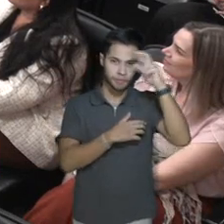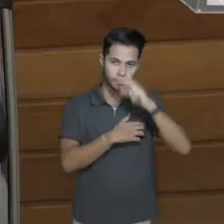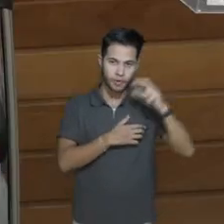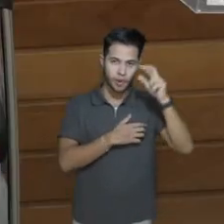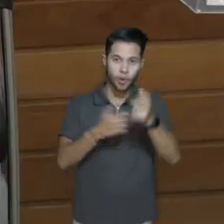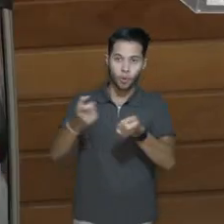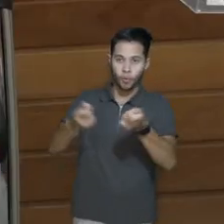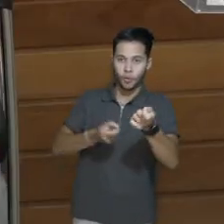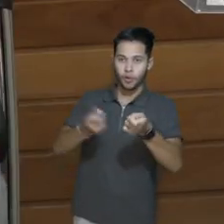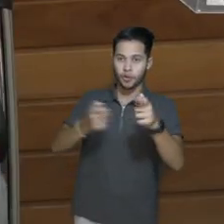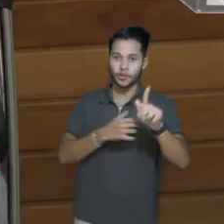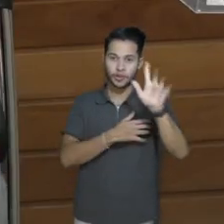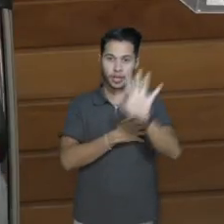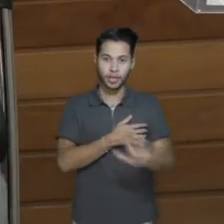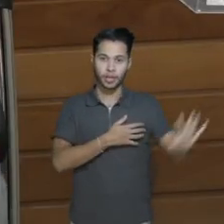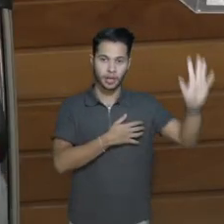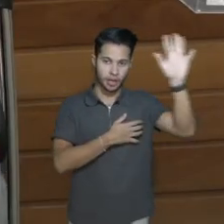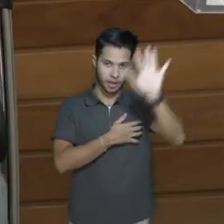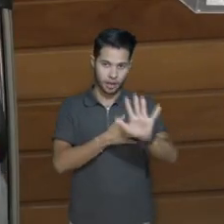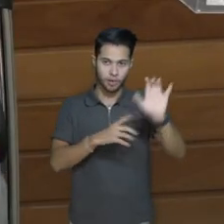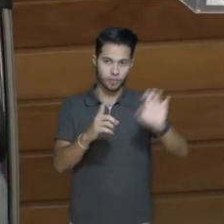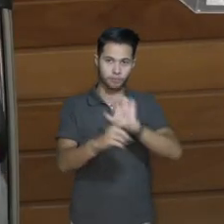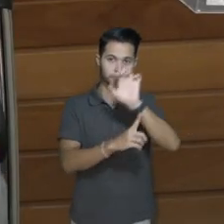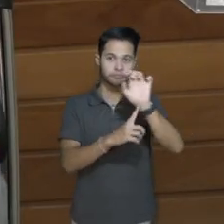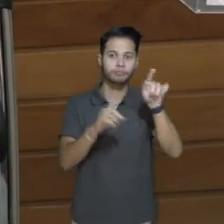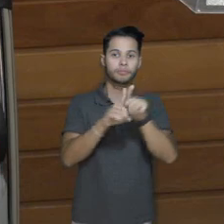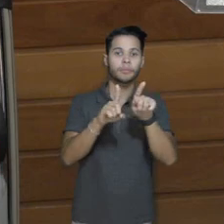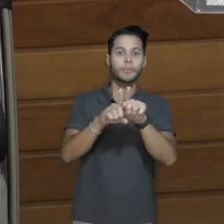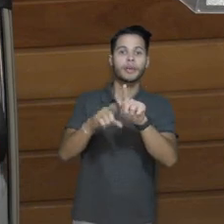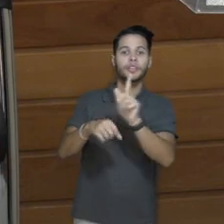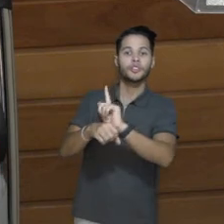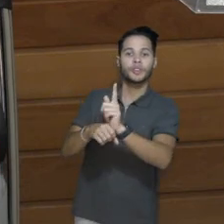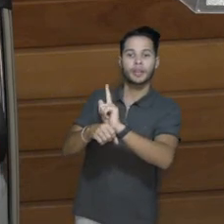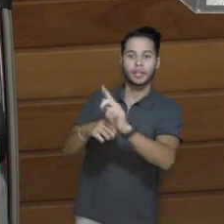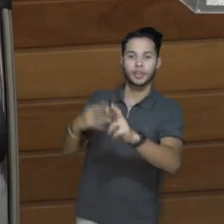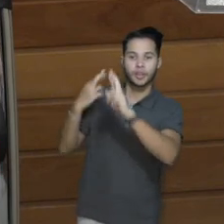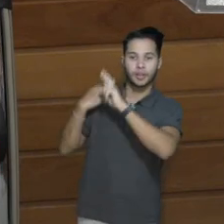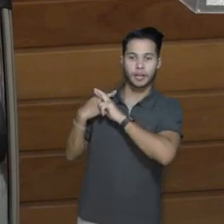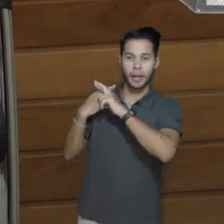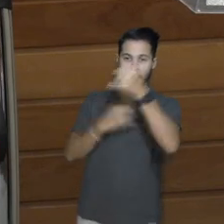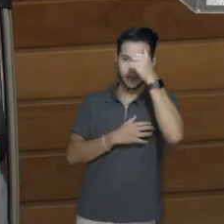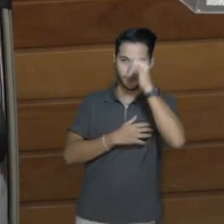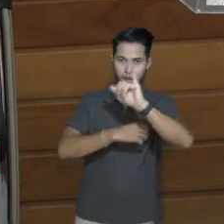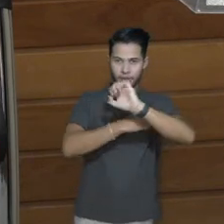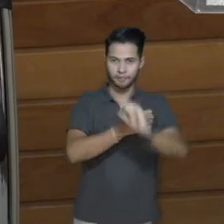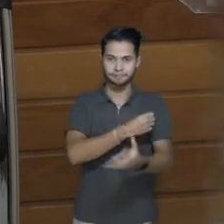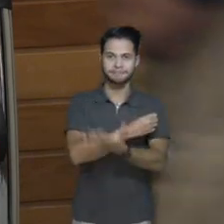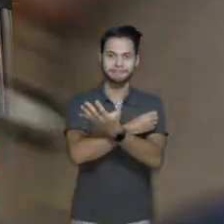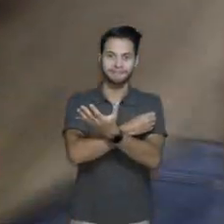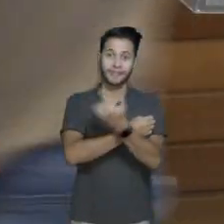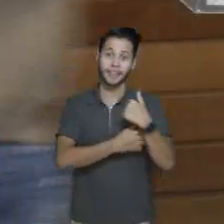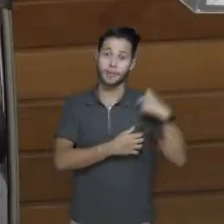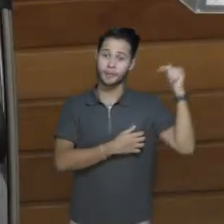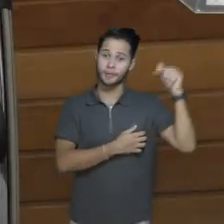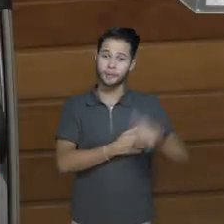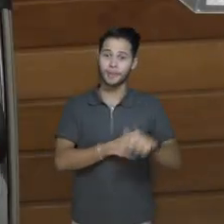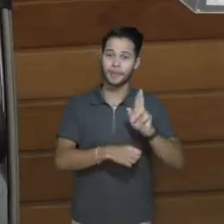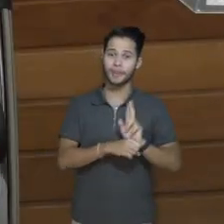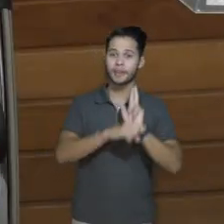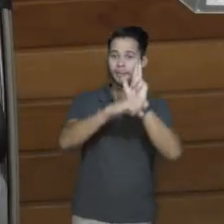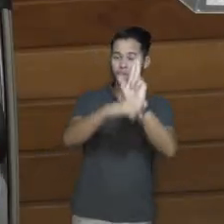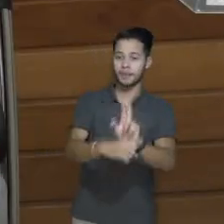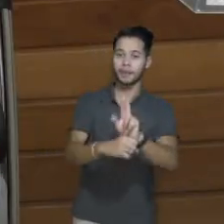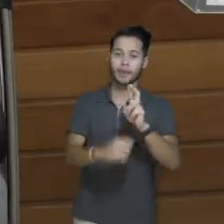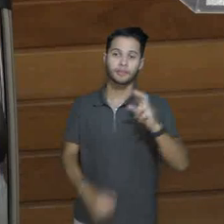Estado atualmente na gerência de responsabilização de entes privados e combate à corrupção e e tô aqui representando o sim de auditoria que é